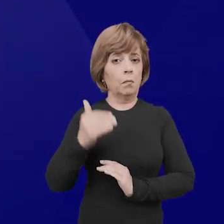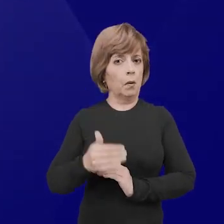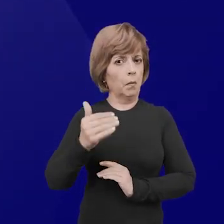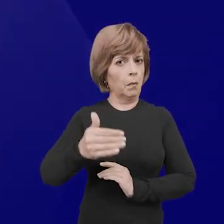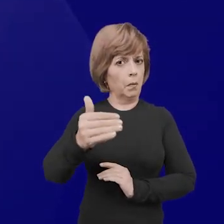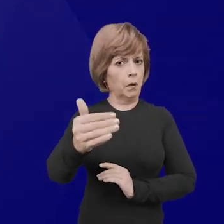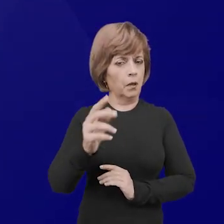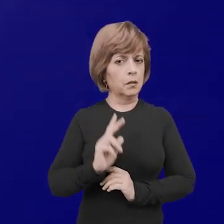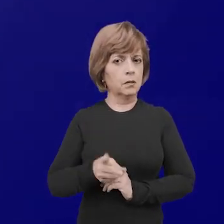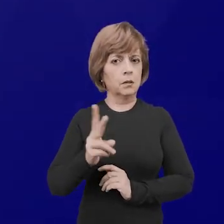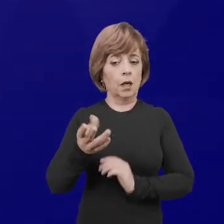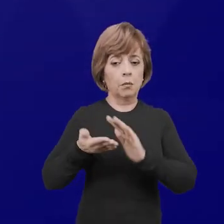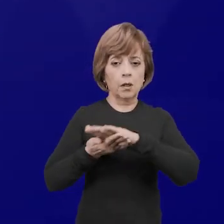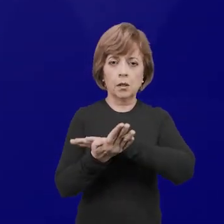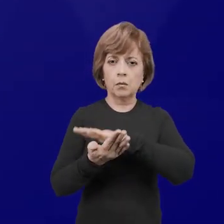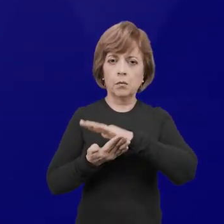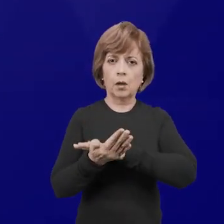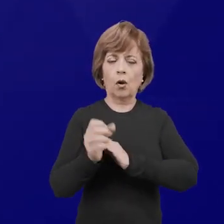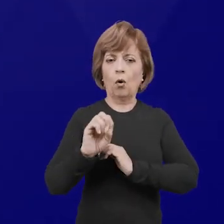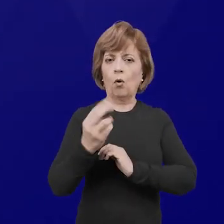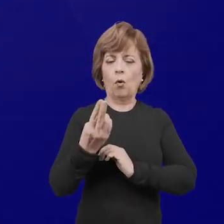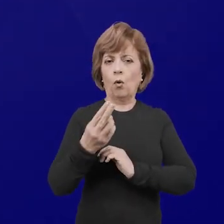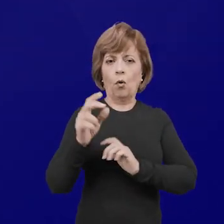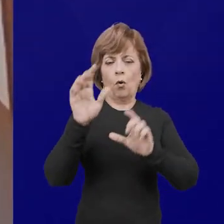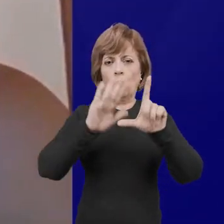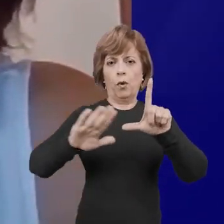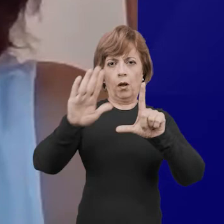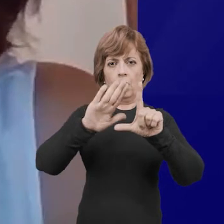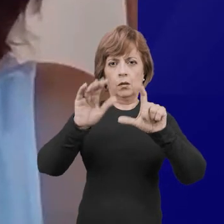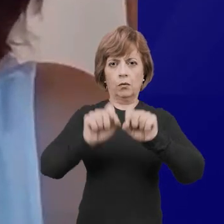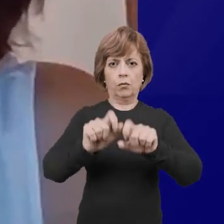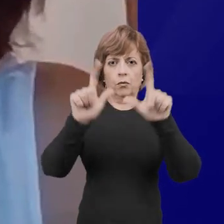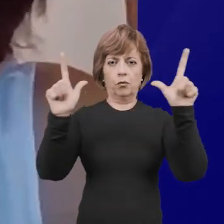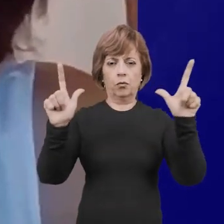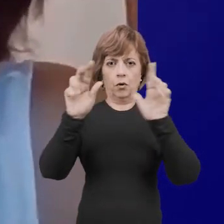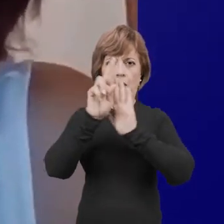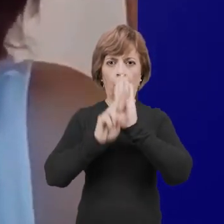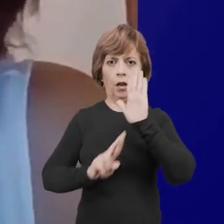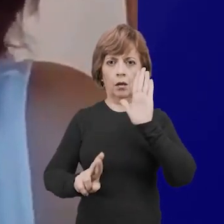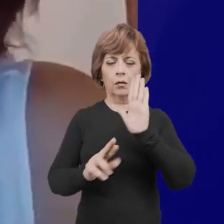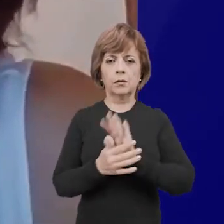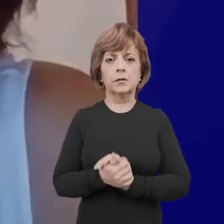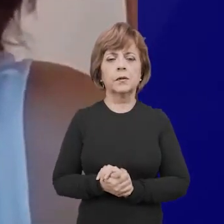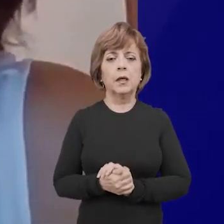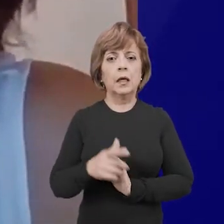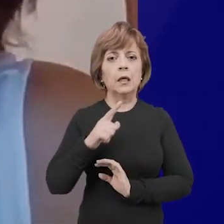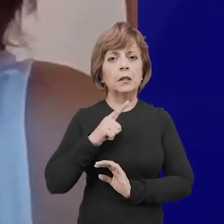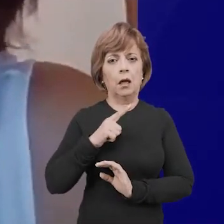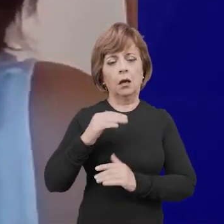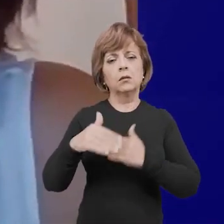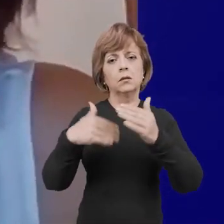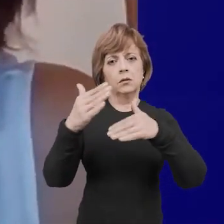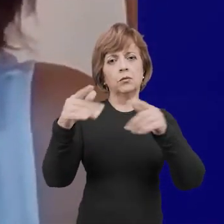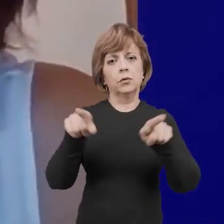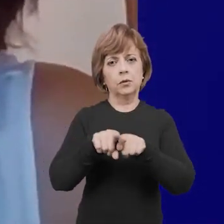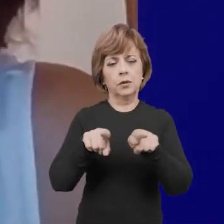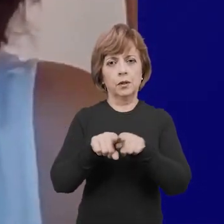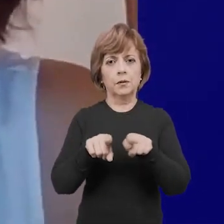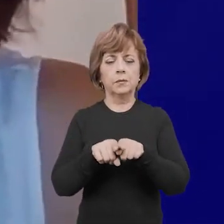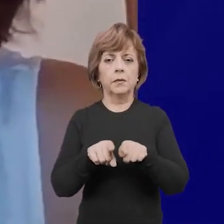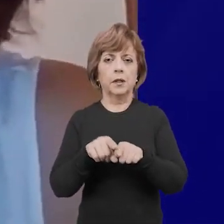podem ser tanto impressos ou vão estar disponíveis na plataforma MPRJ Digital, que está sendo desenvolvida também